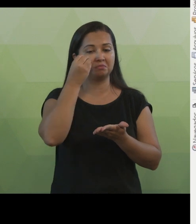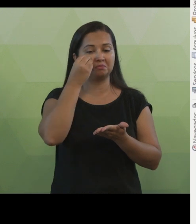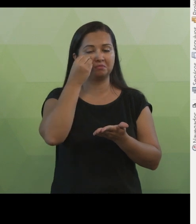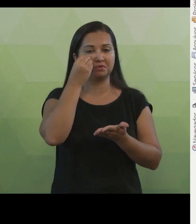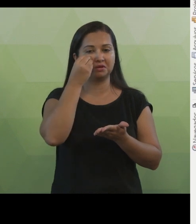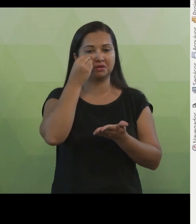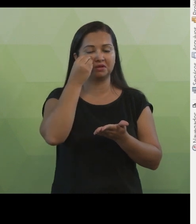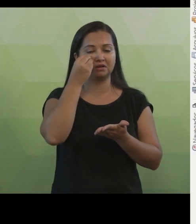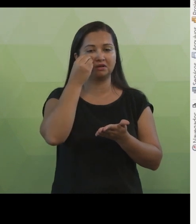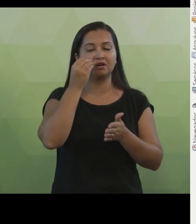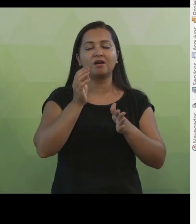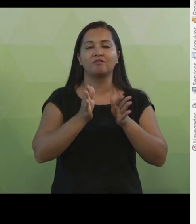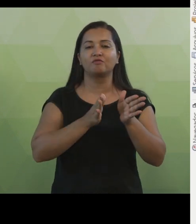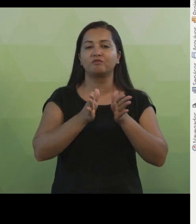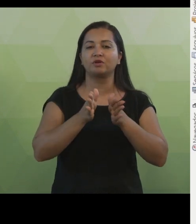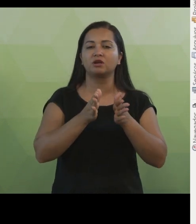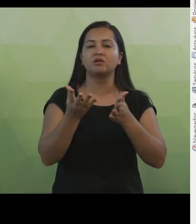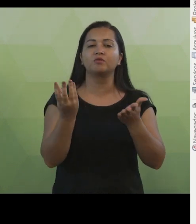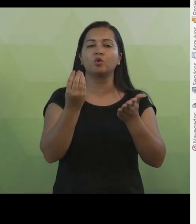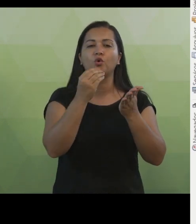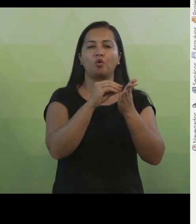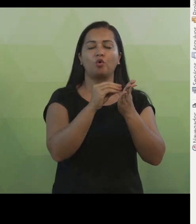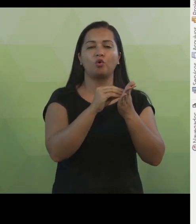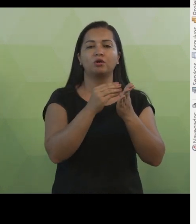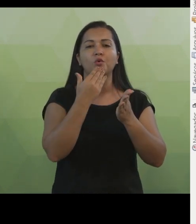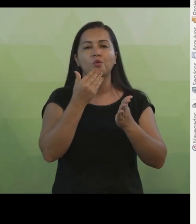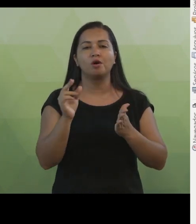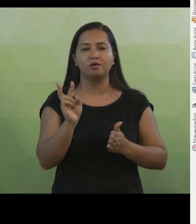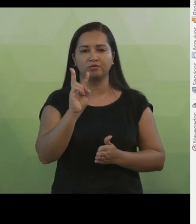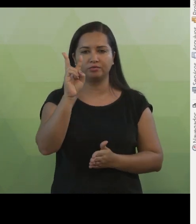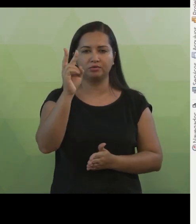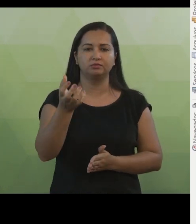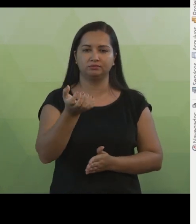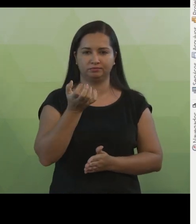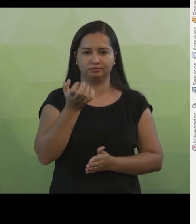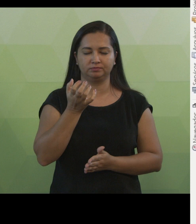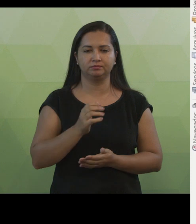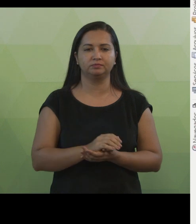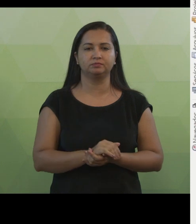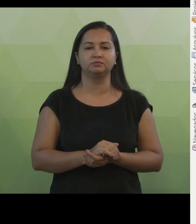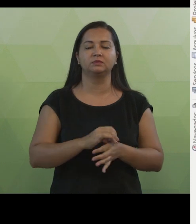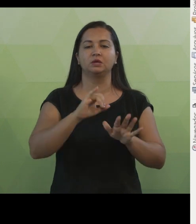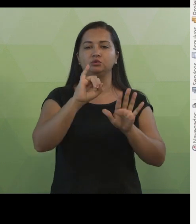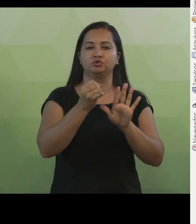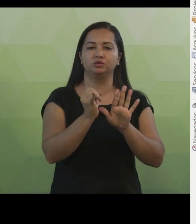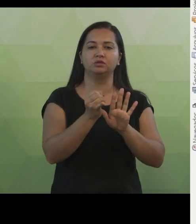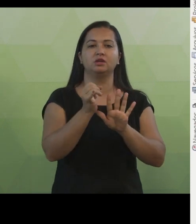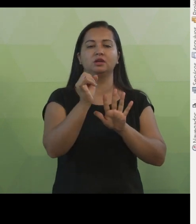Posso ter aqui uma outra estrutura de array chamada meses,